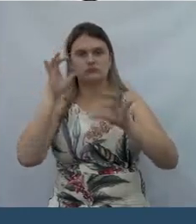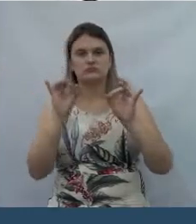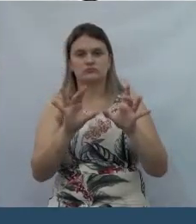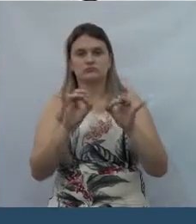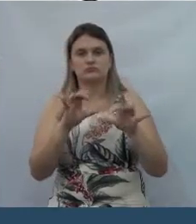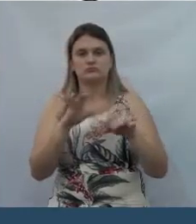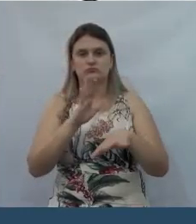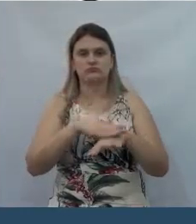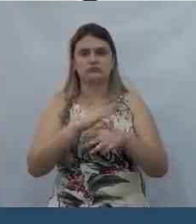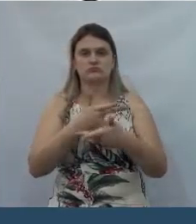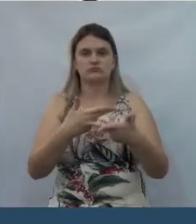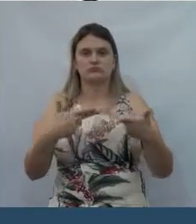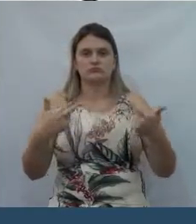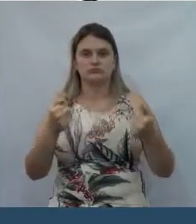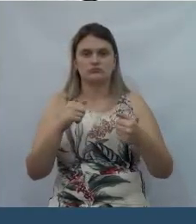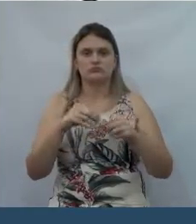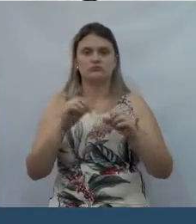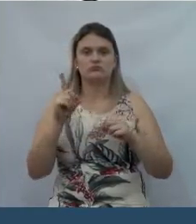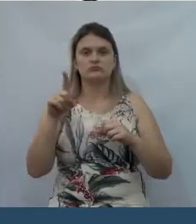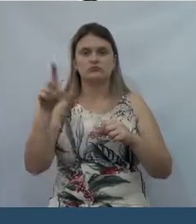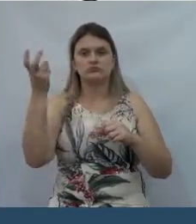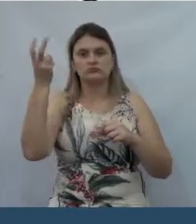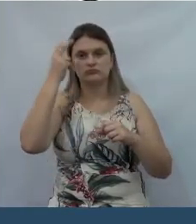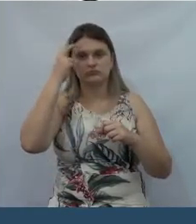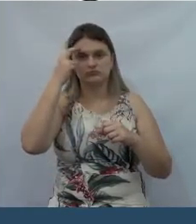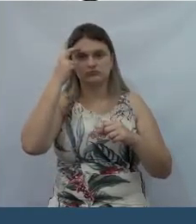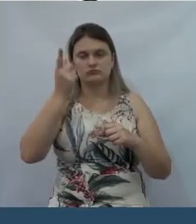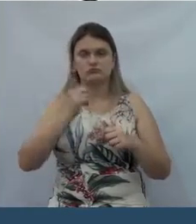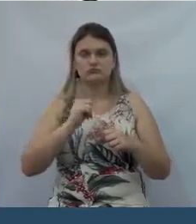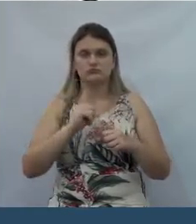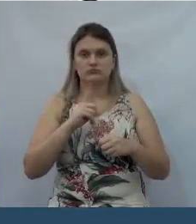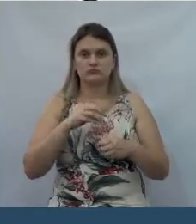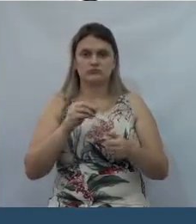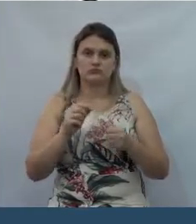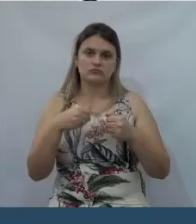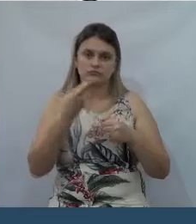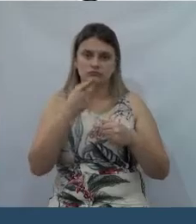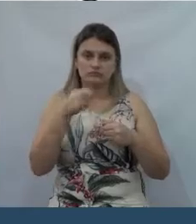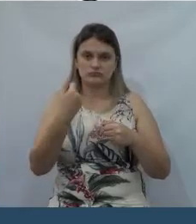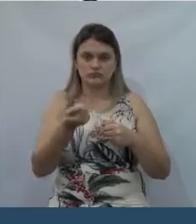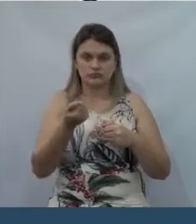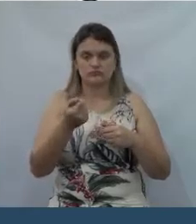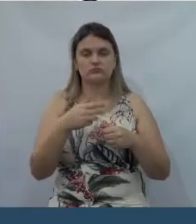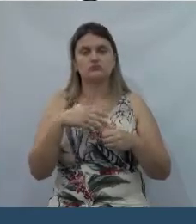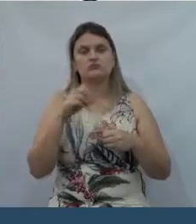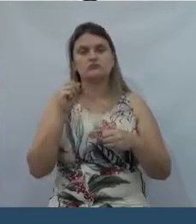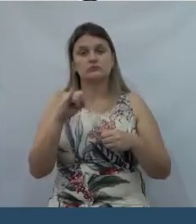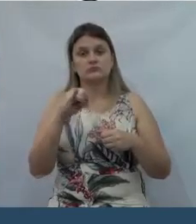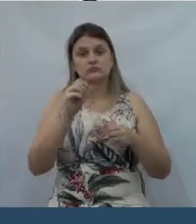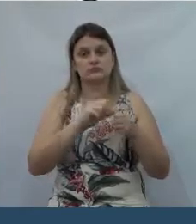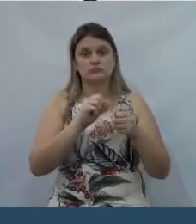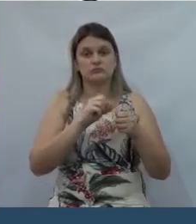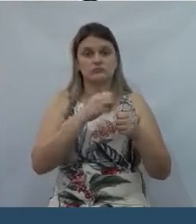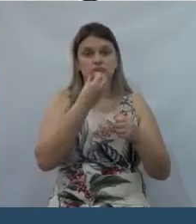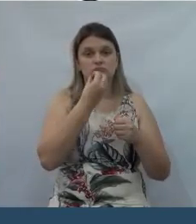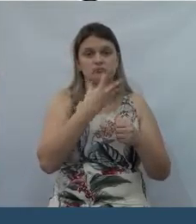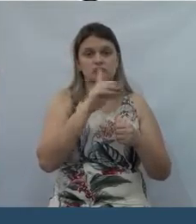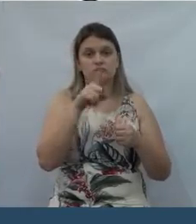de exemplares, manchete, é uma cultura que se criou em cima disso. Fazer o bem é